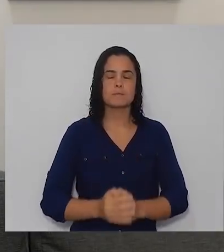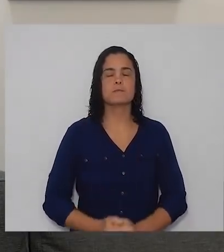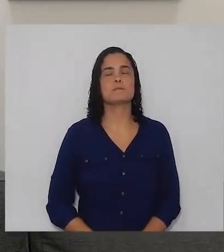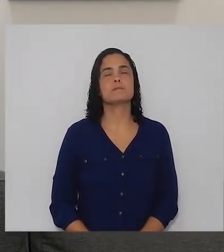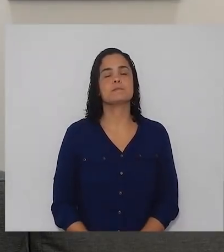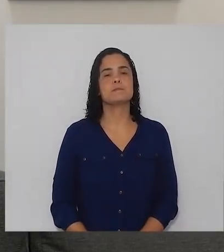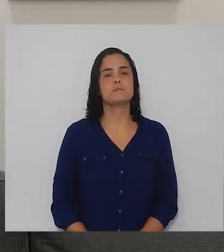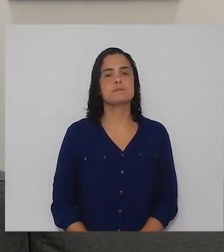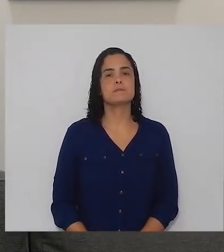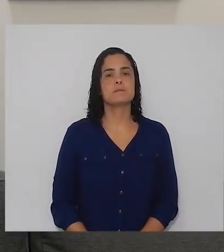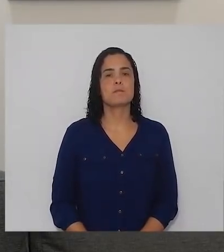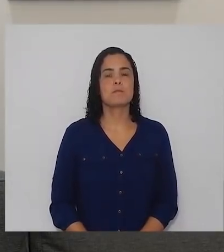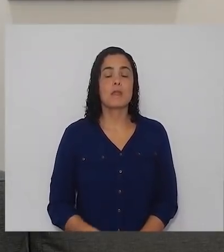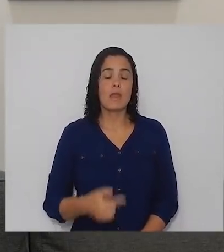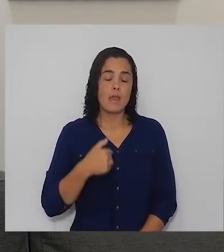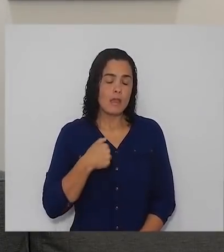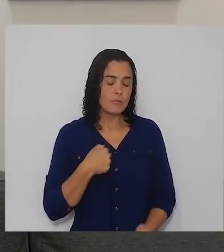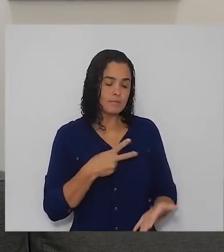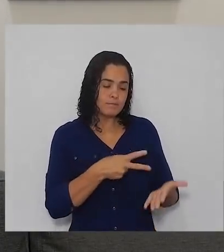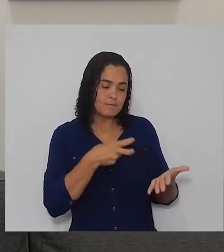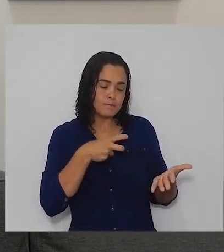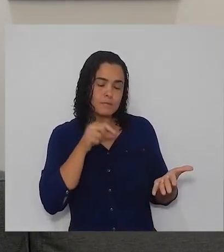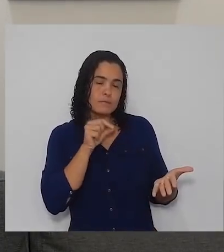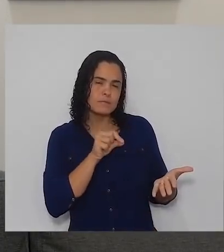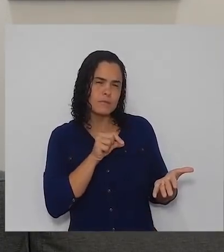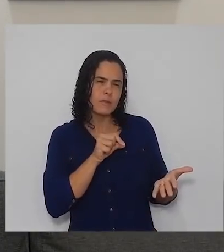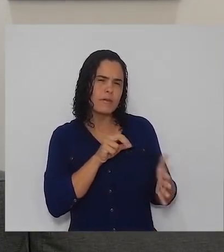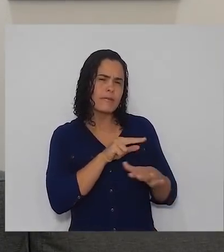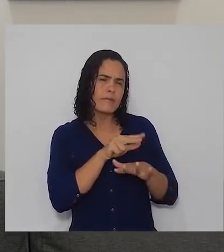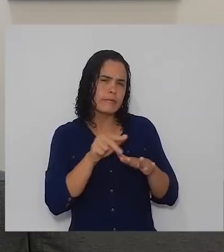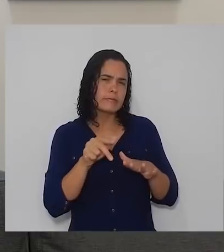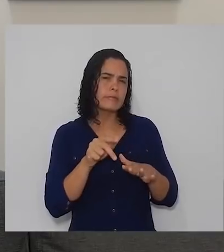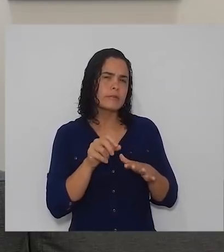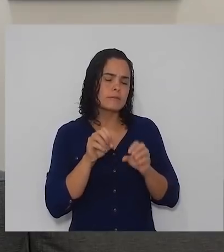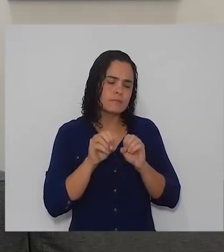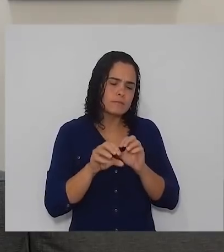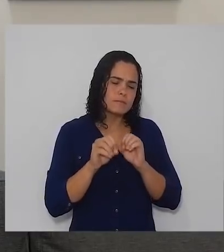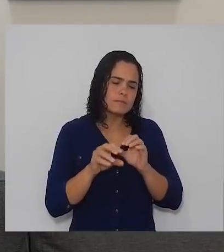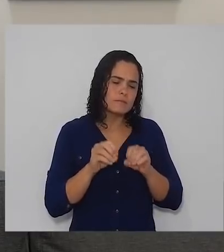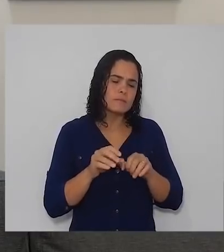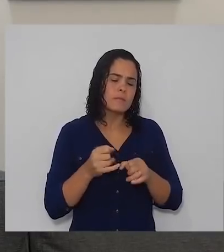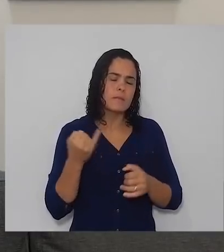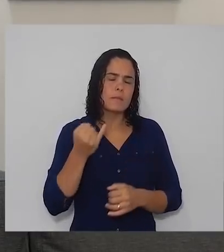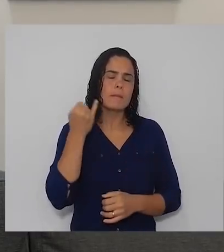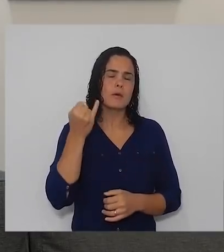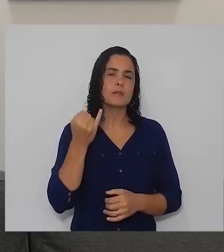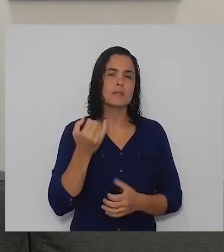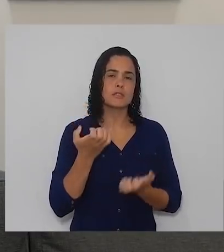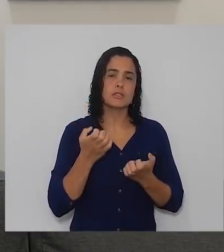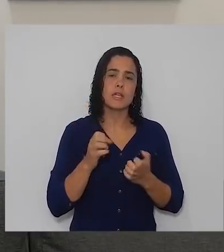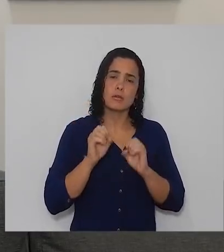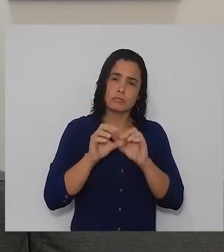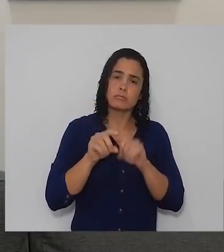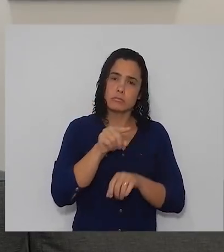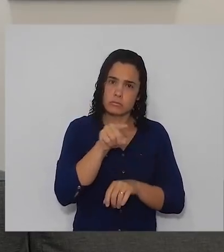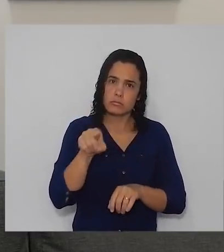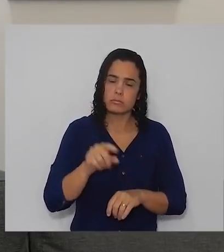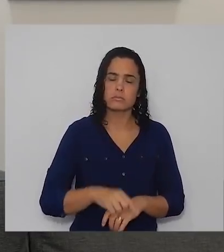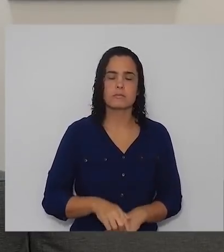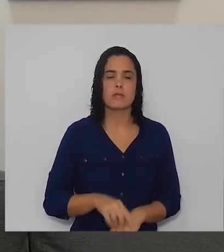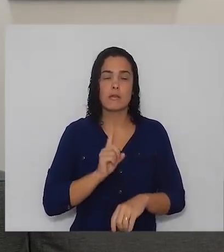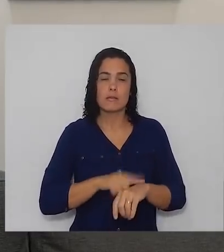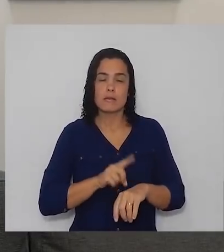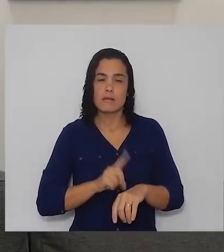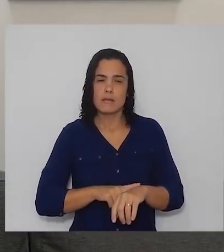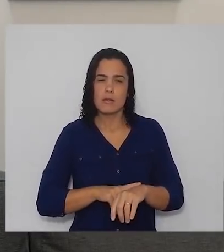meu coração, algumas lições preciosas que tiramos em tempos de seca, em tempos em que os